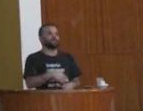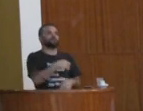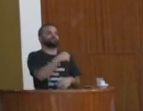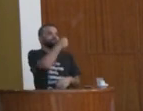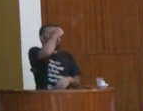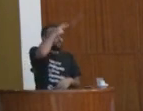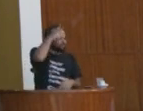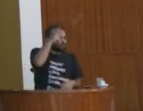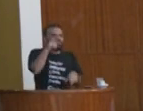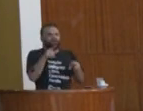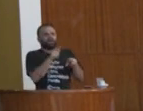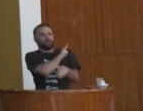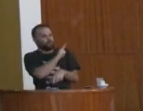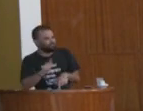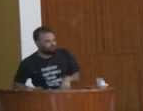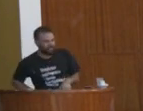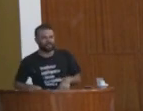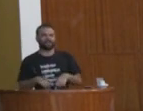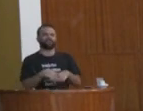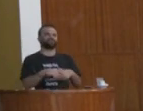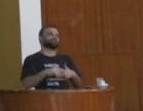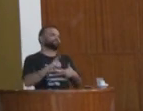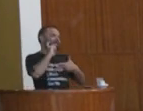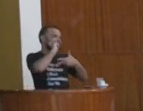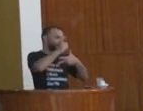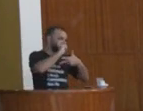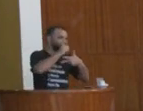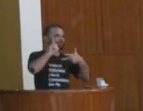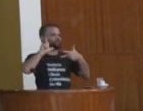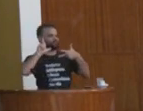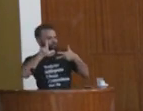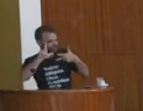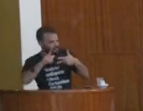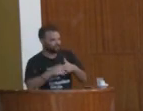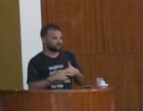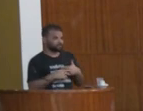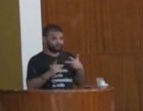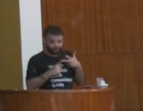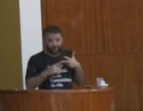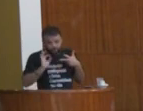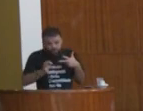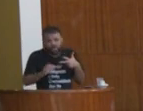municipal, tanto do executivo quanto do legislativo e, por que não dizer, do